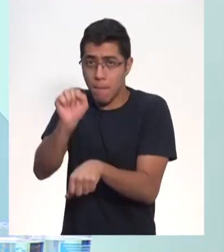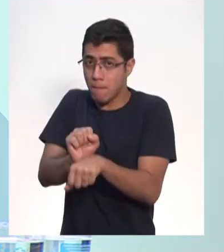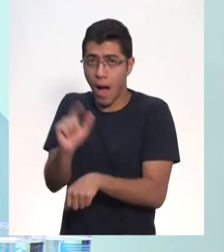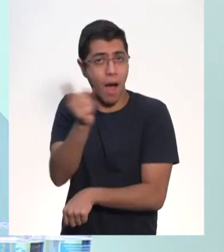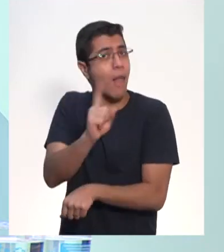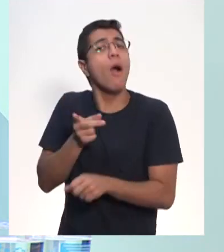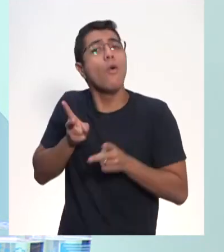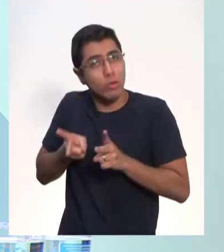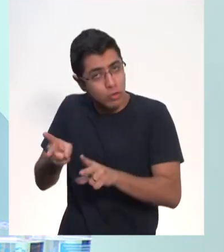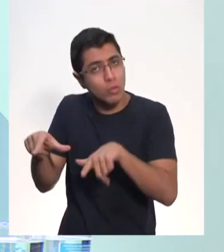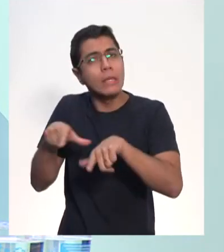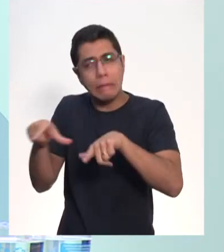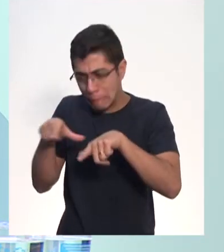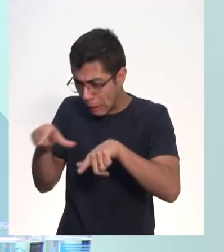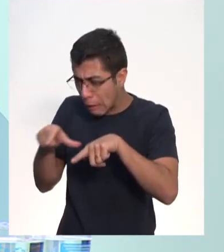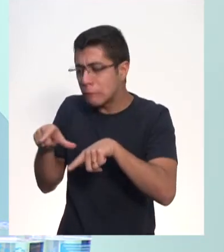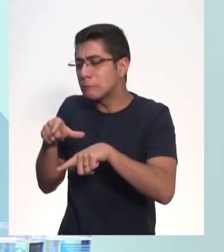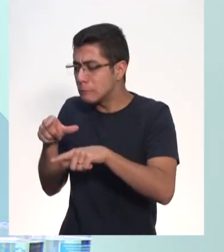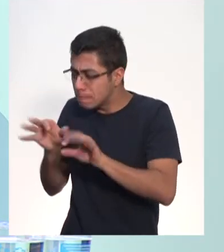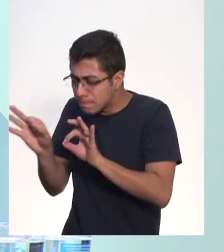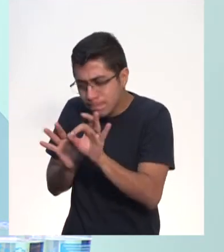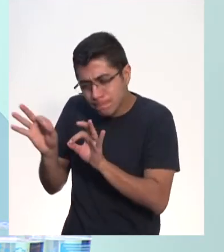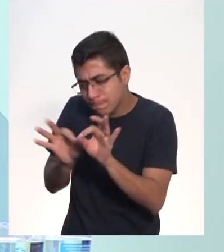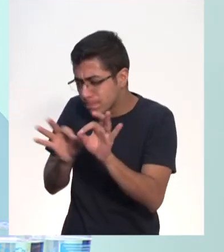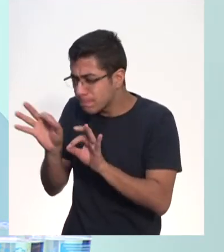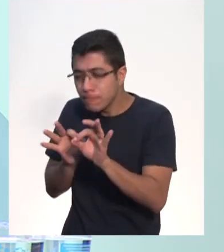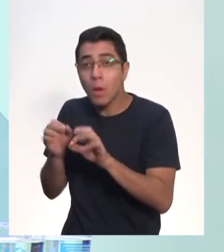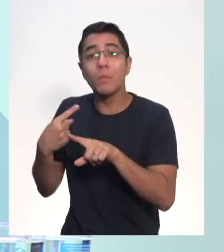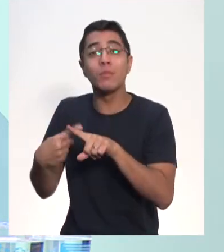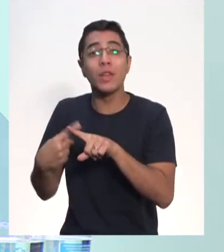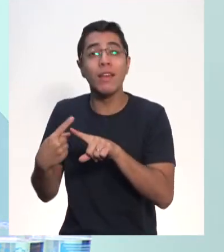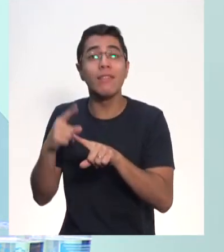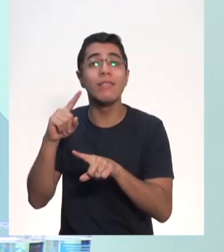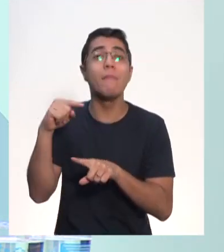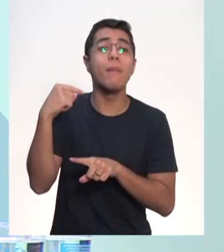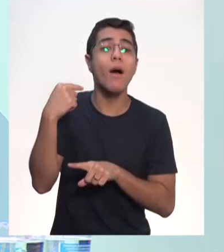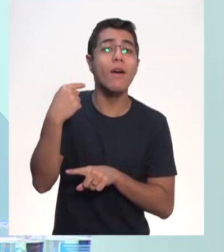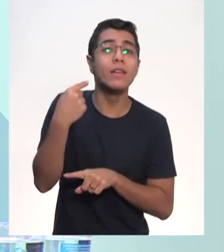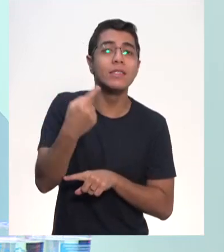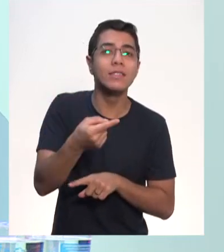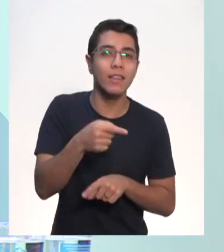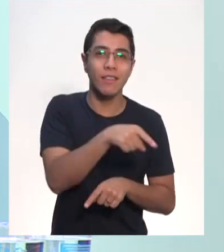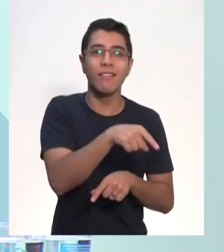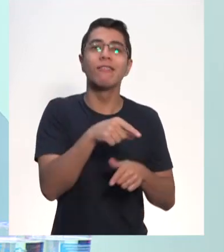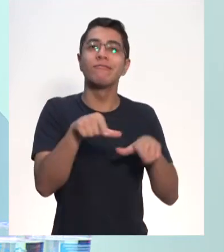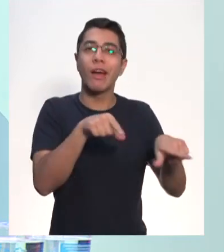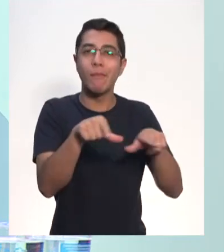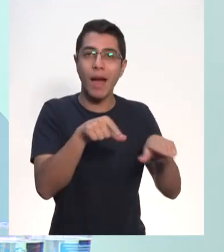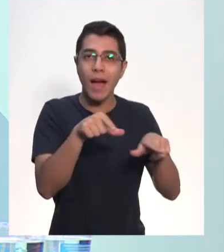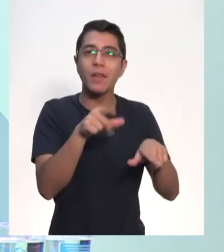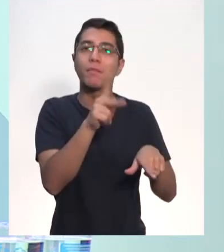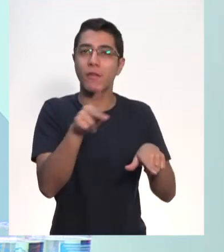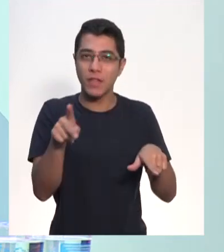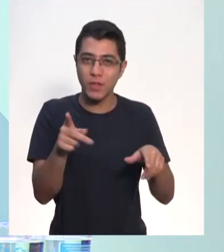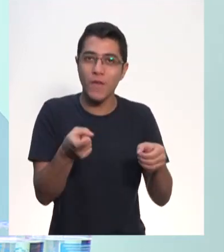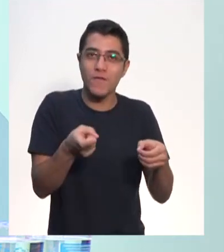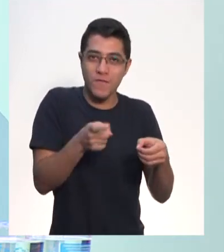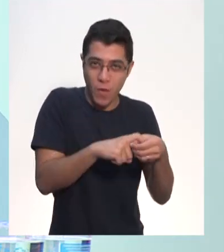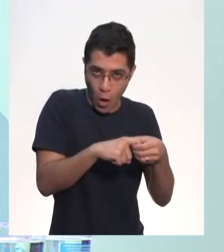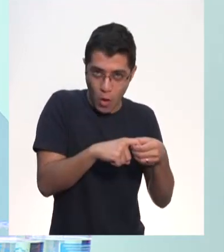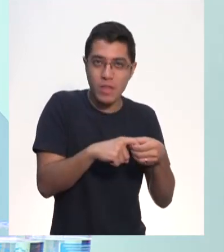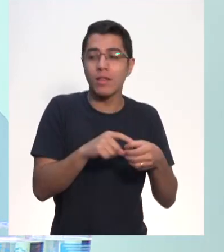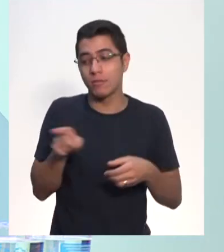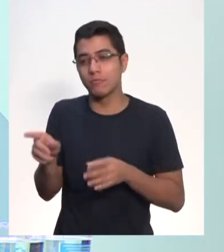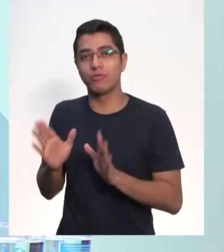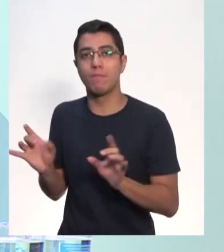quando retornassem às atividades, os gestores pudessem acessar essas pautas com antecedência, organizar o seu